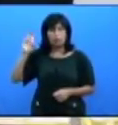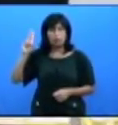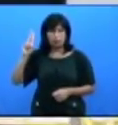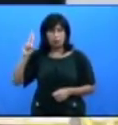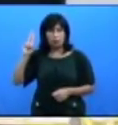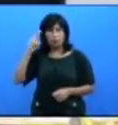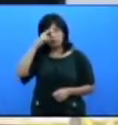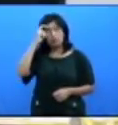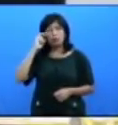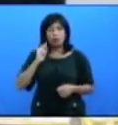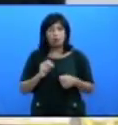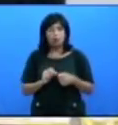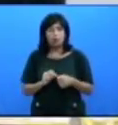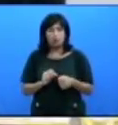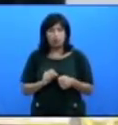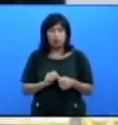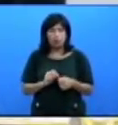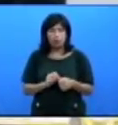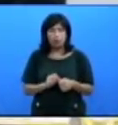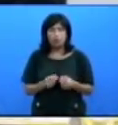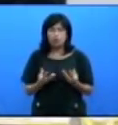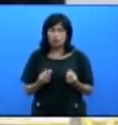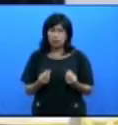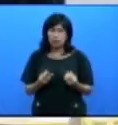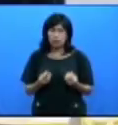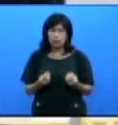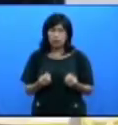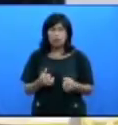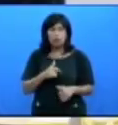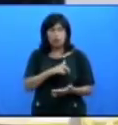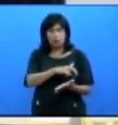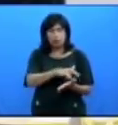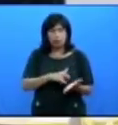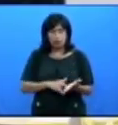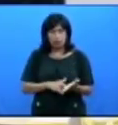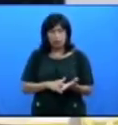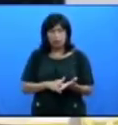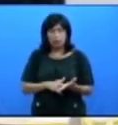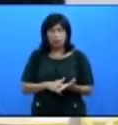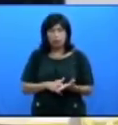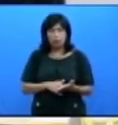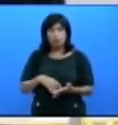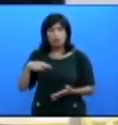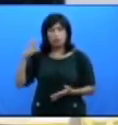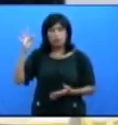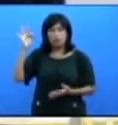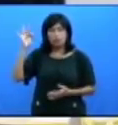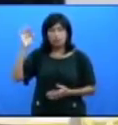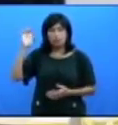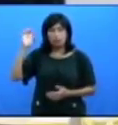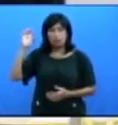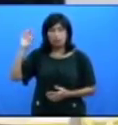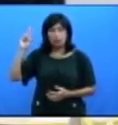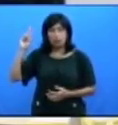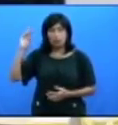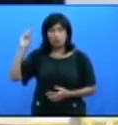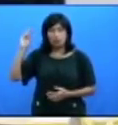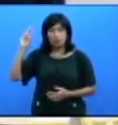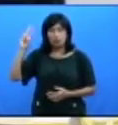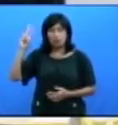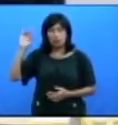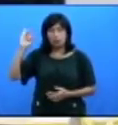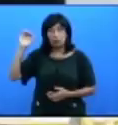do conjunto de objetos e documentos relacionados à ferrovia pertencente ao Museu Histórico